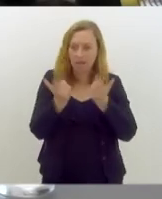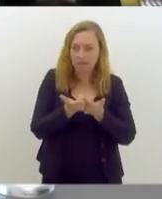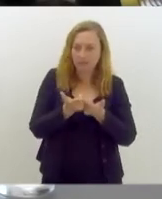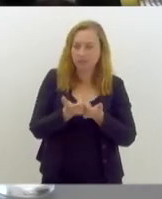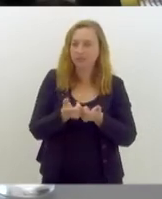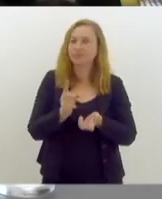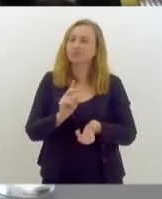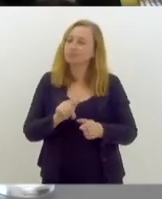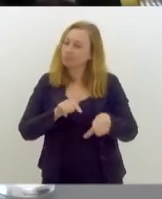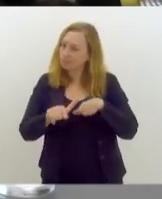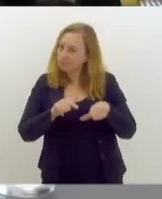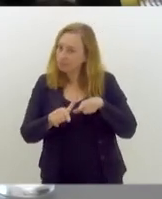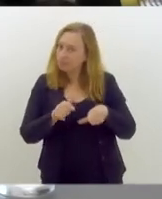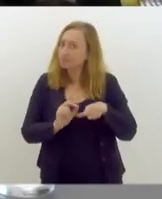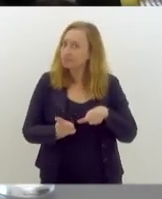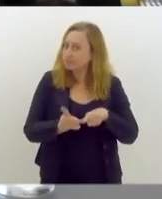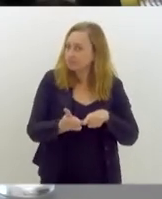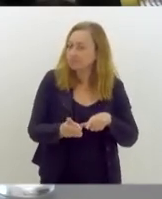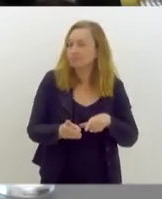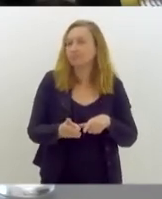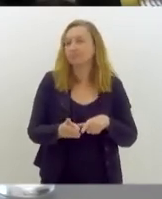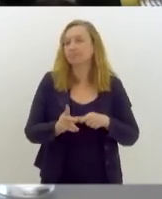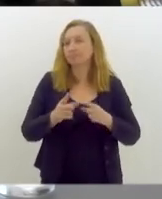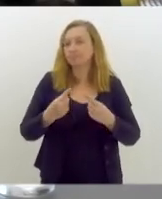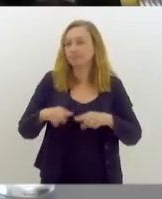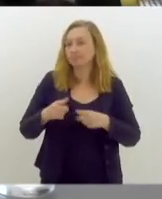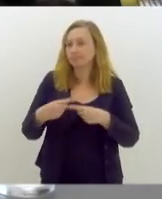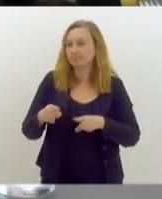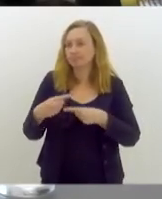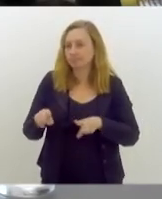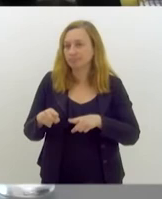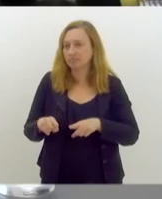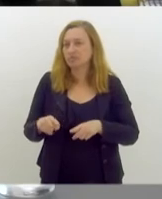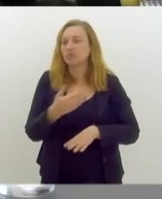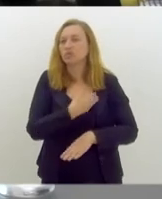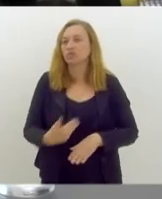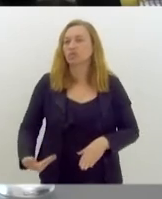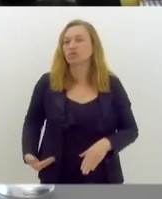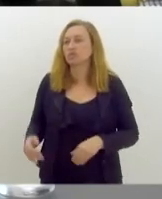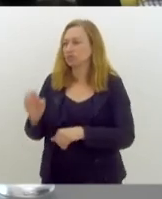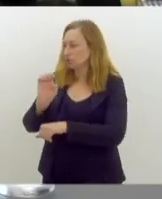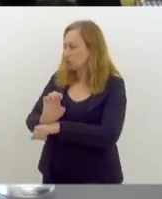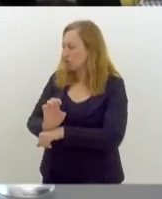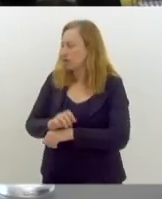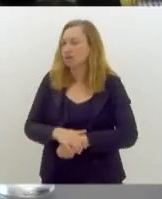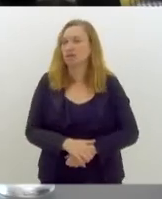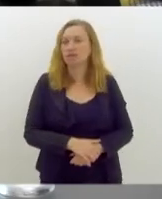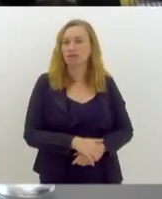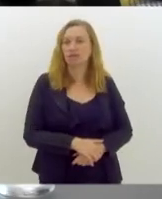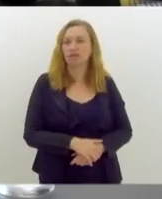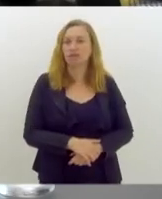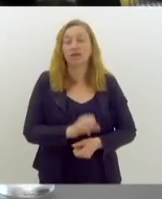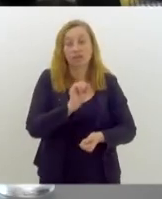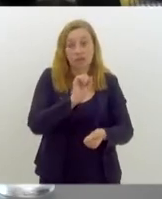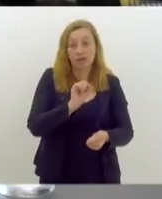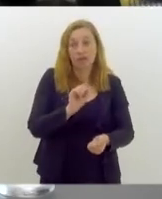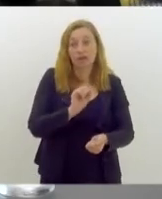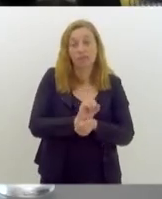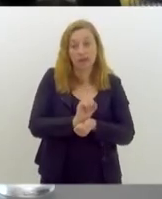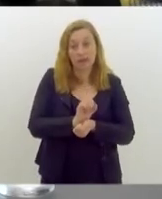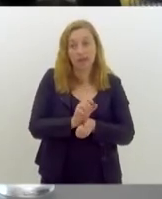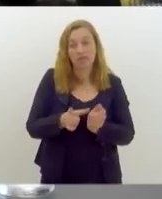em curso que ainda estava em curso que provocou o governo do estado que estava inerte inerte